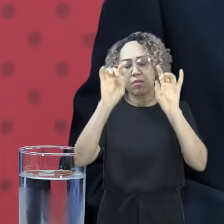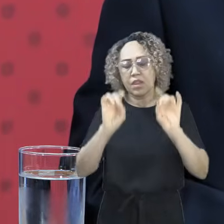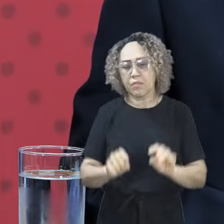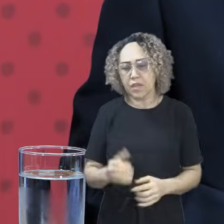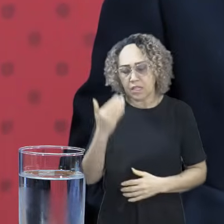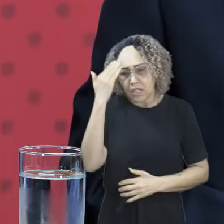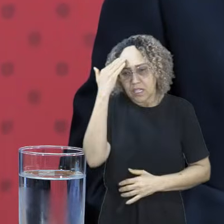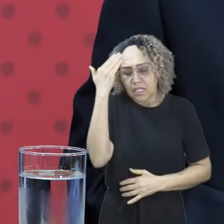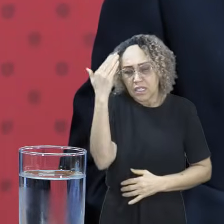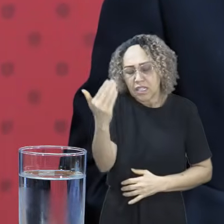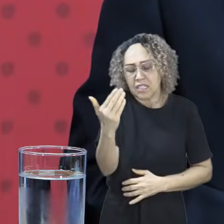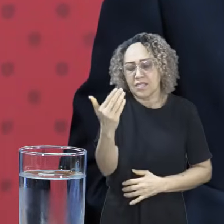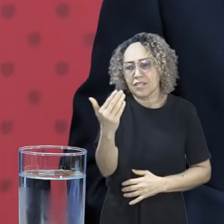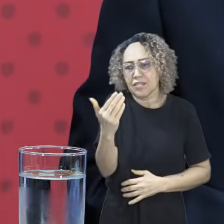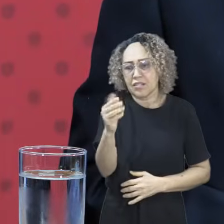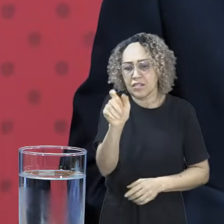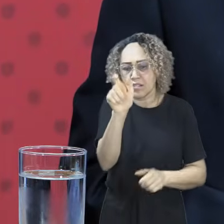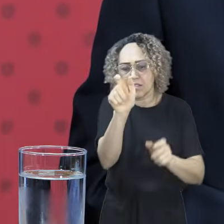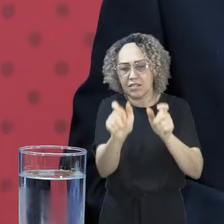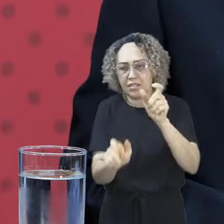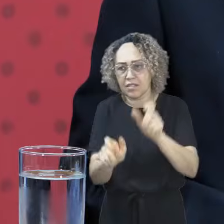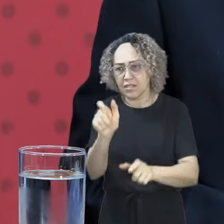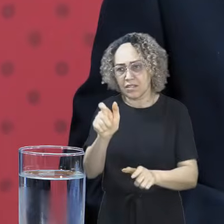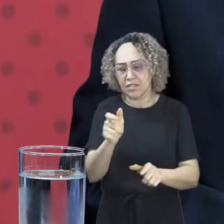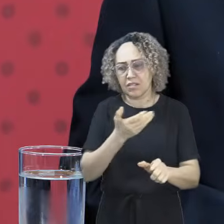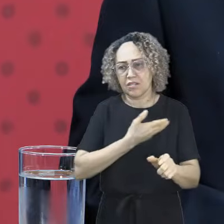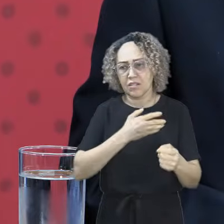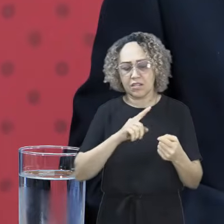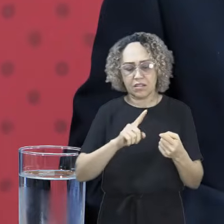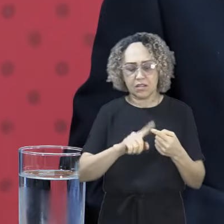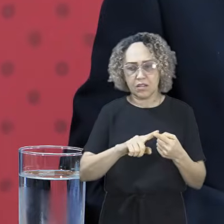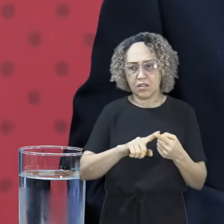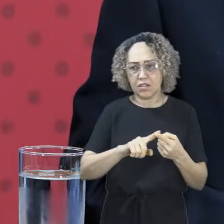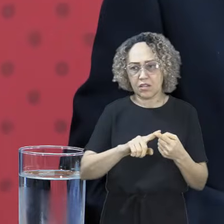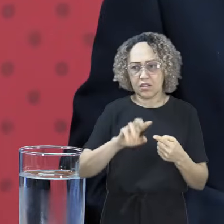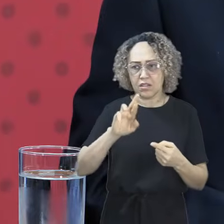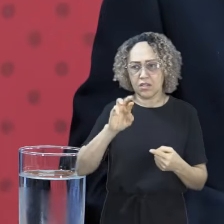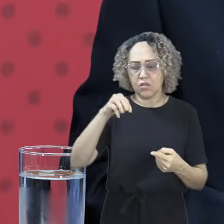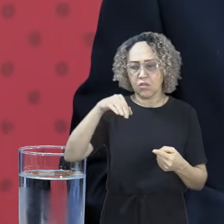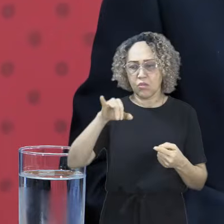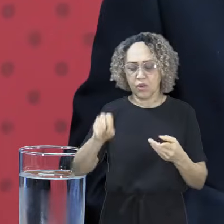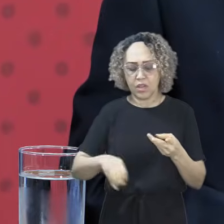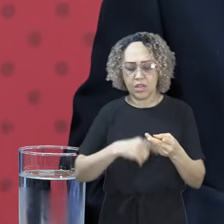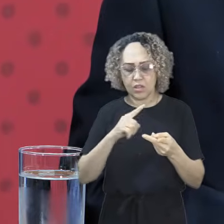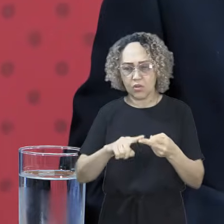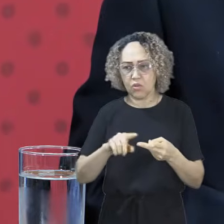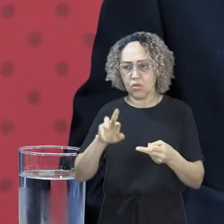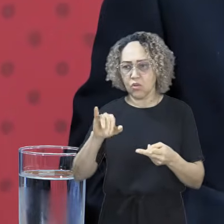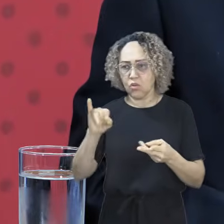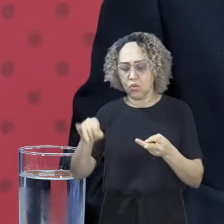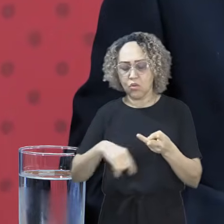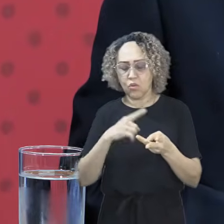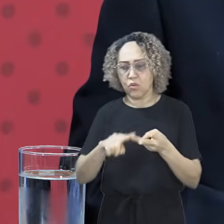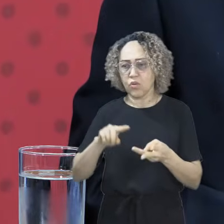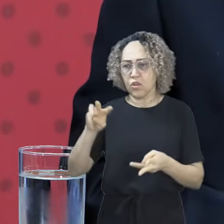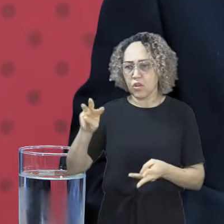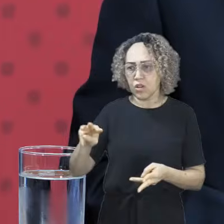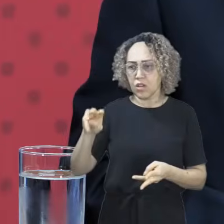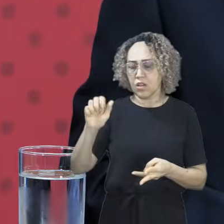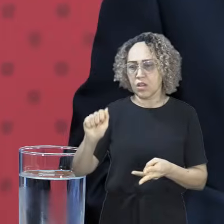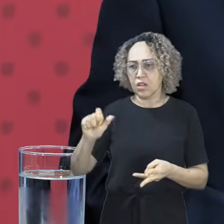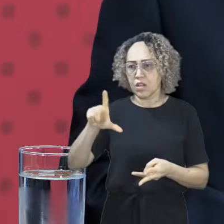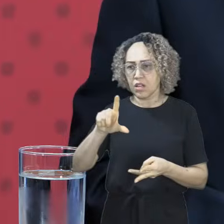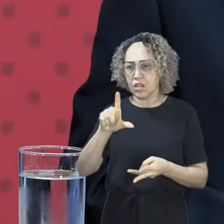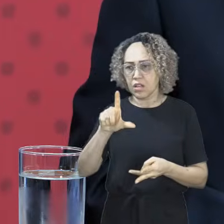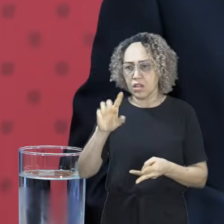companheiros, né, Romênio Pereira, Rui Falcão e o Walter Pomar, que participaram comigo